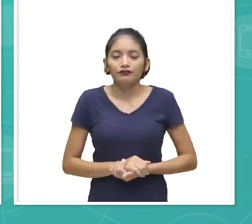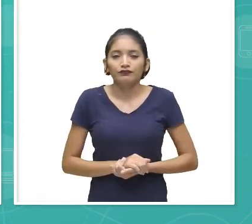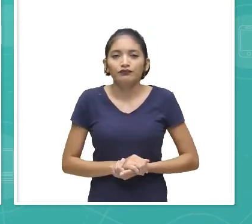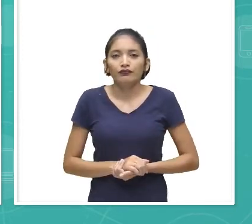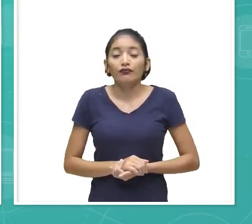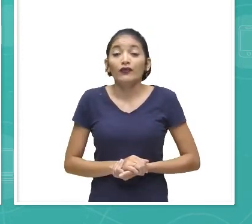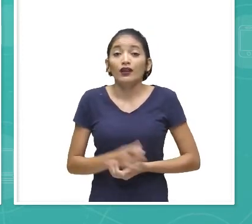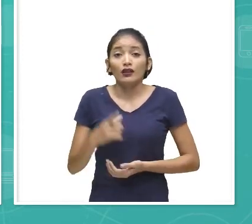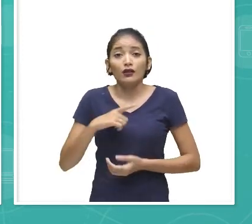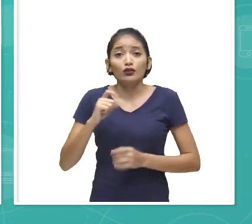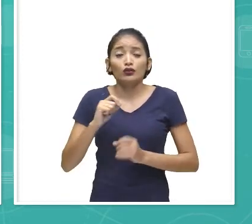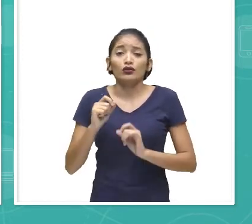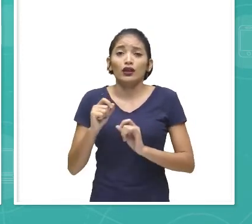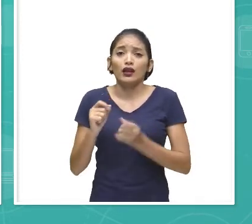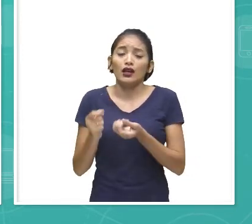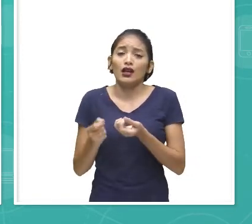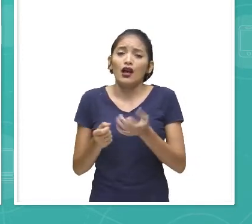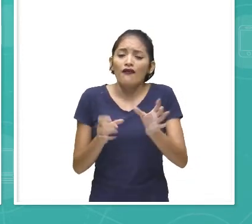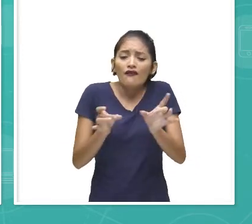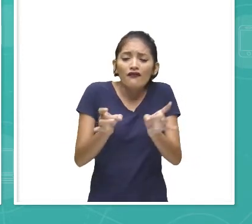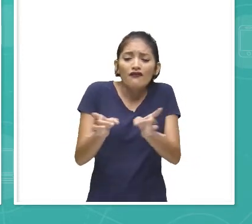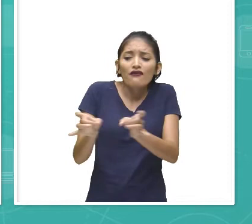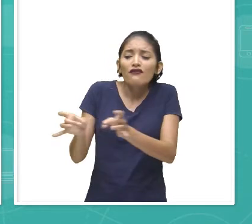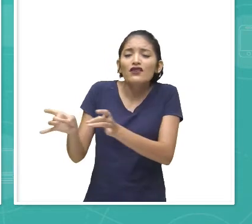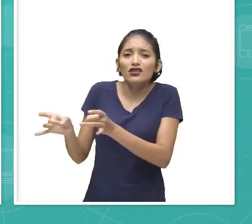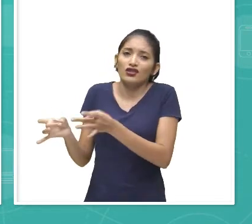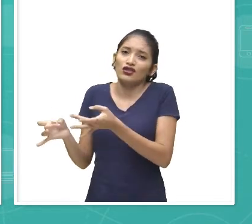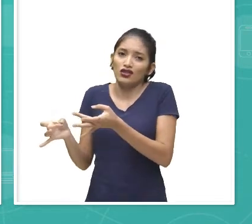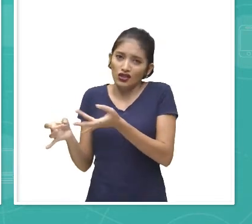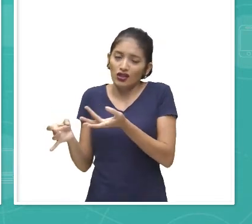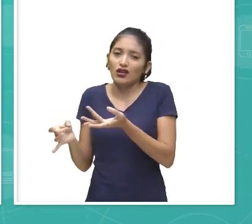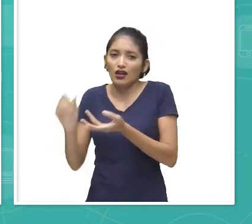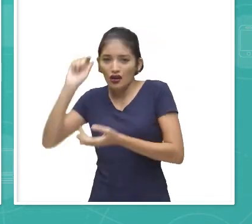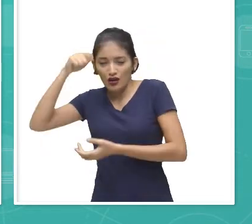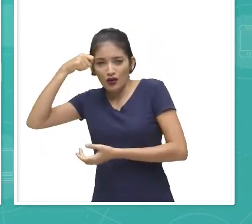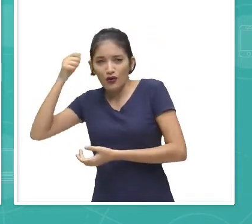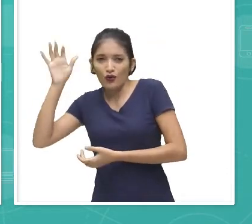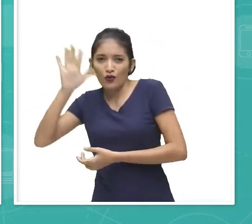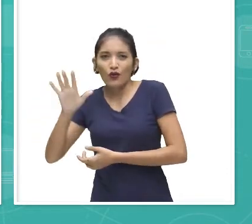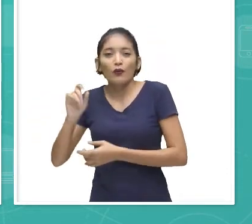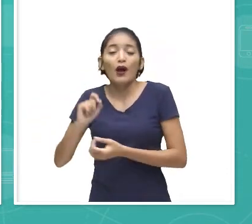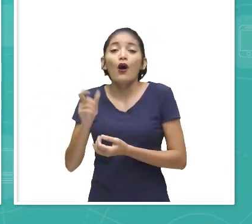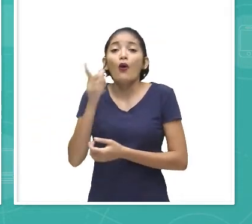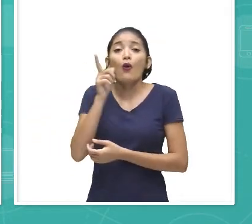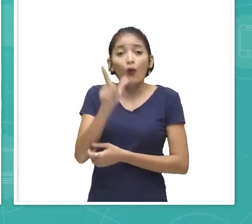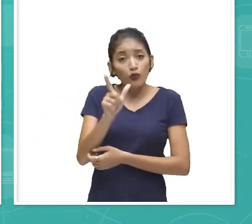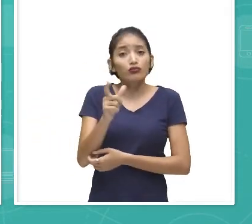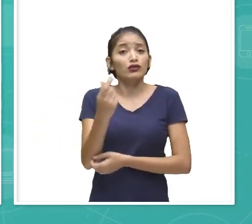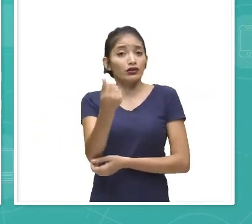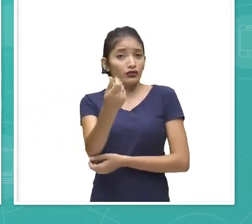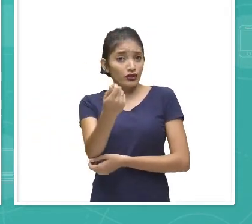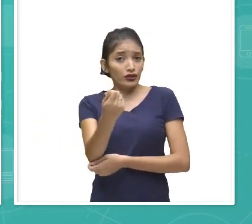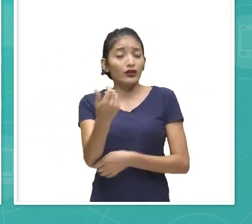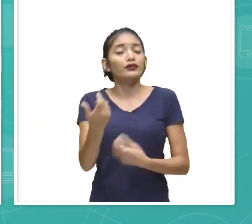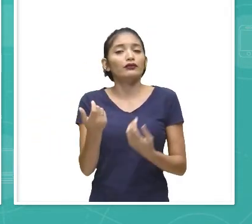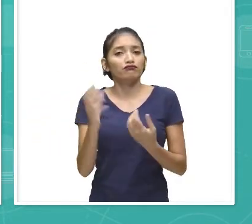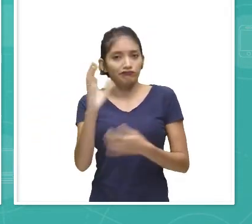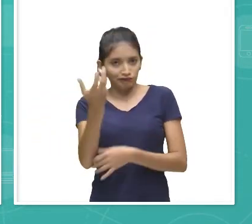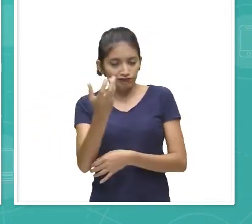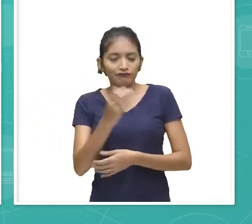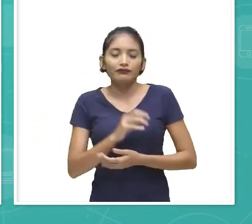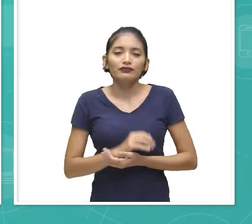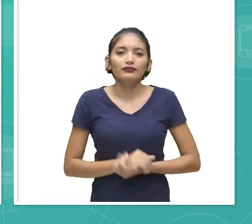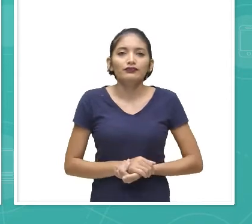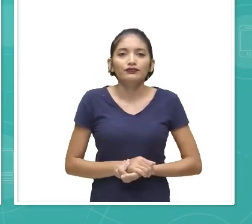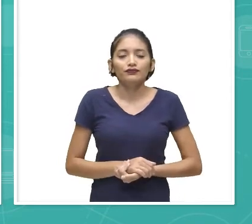dos escravizados africanos uma oportunidade de ganhar lucros incríveis. E é claro que ele fez isso. Então o